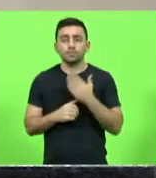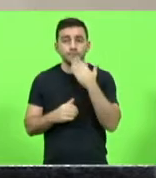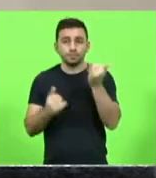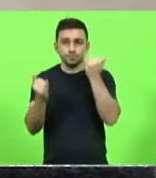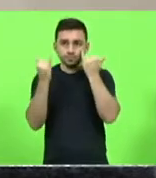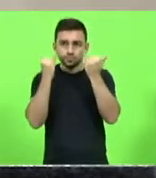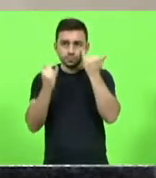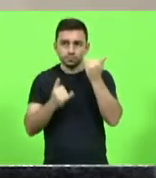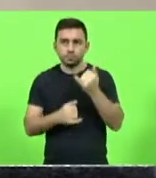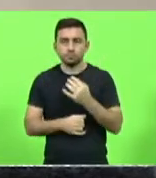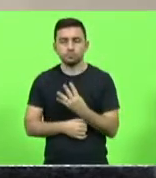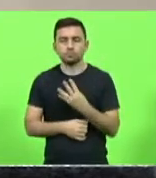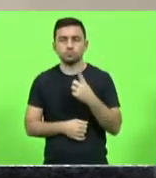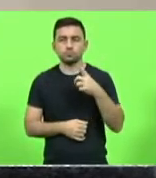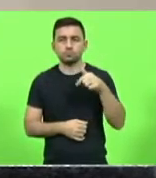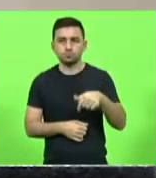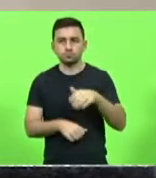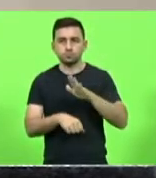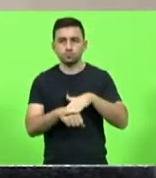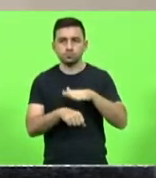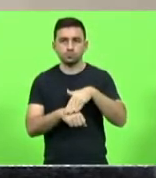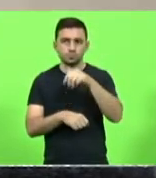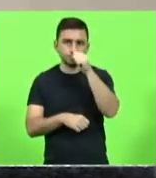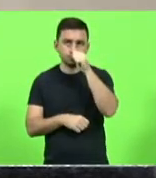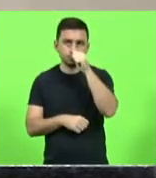informação 417, autor deputado João Amin,